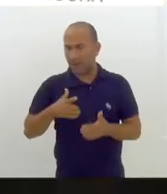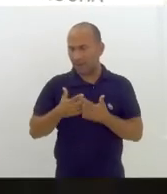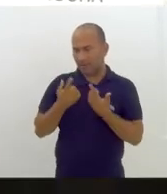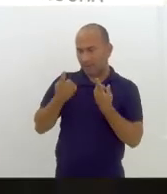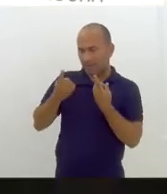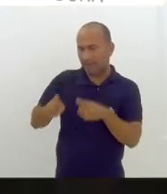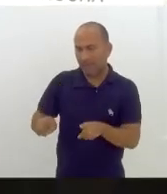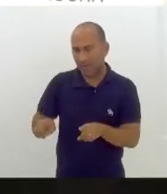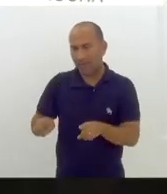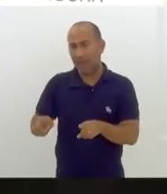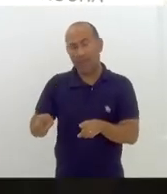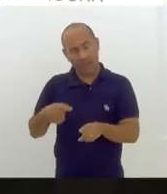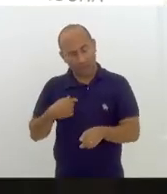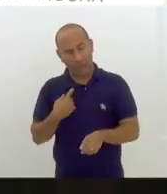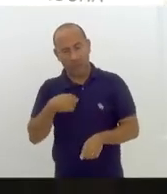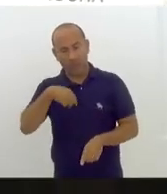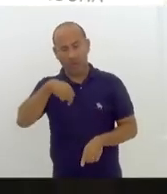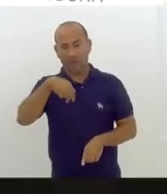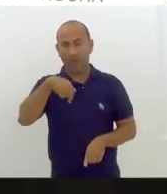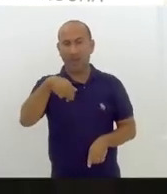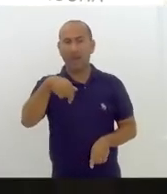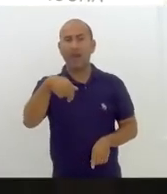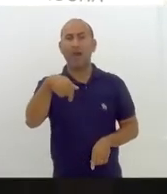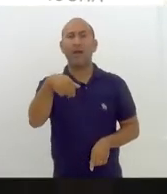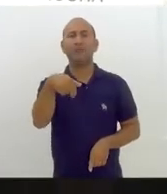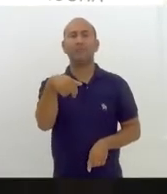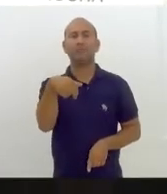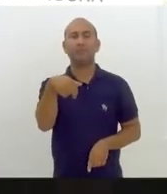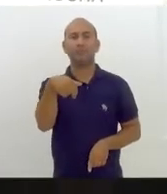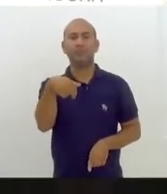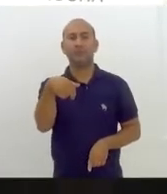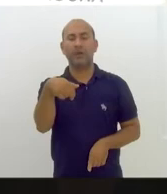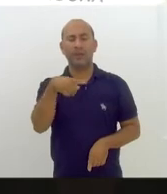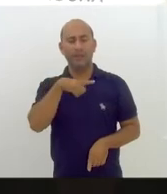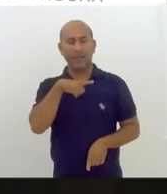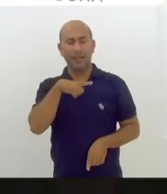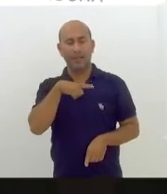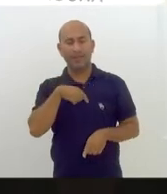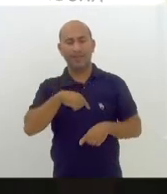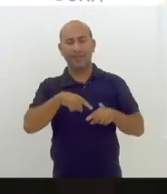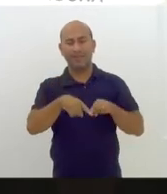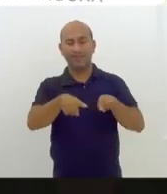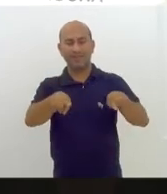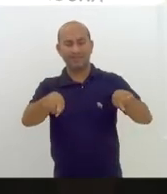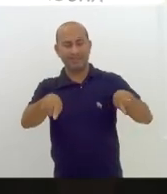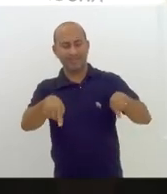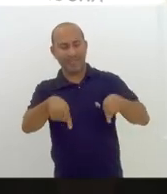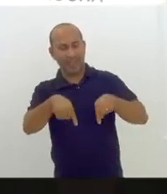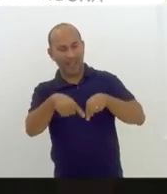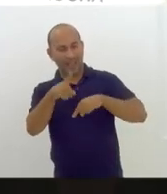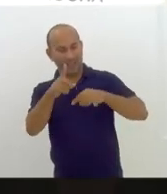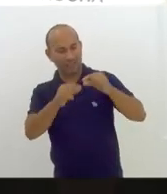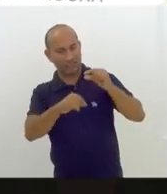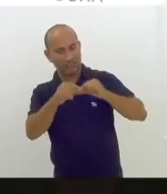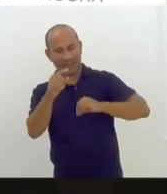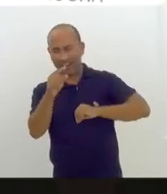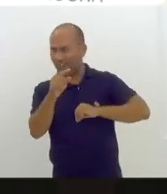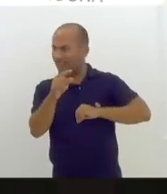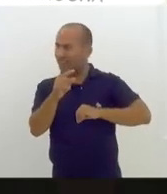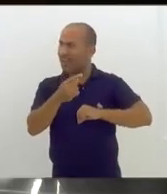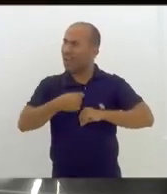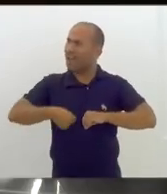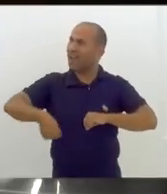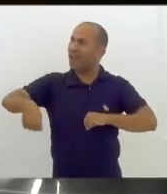melancolia? Porque eu ando como se tivesse poços jorrando na minha sala de estar, bem como luas e como sóis, com